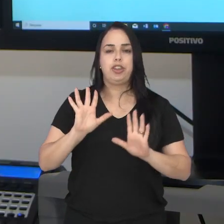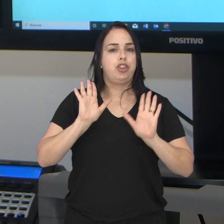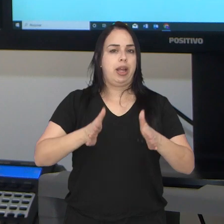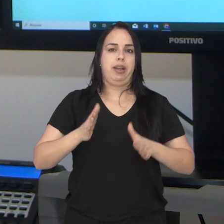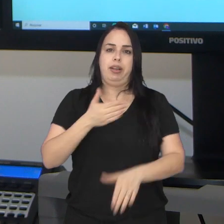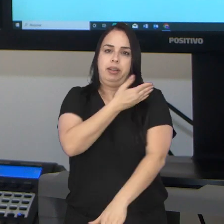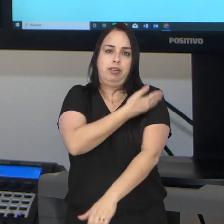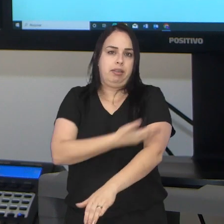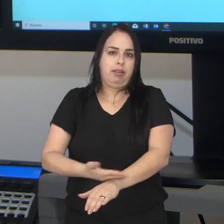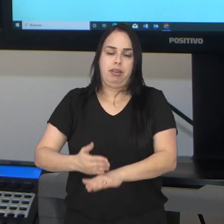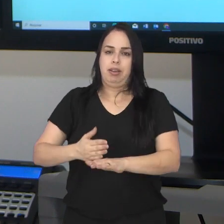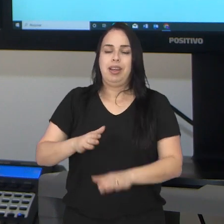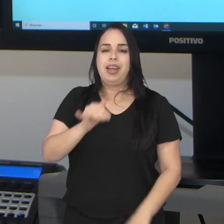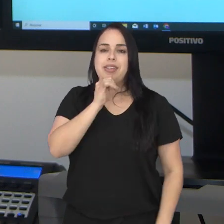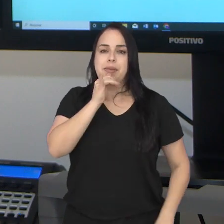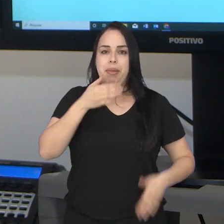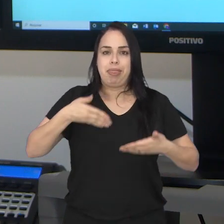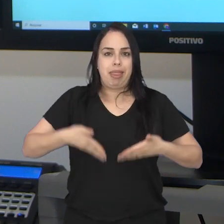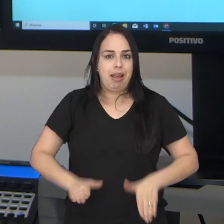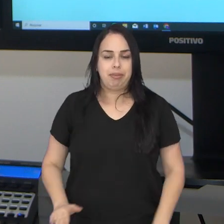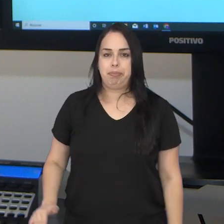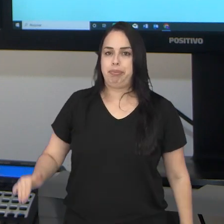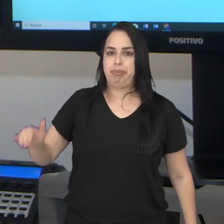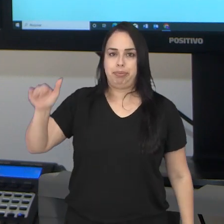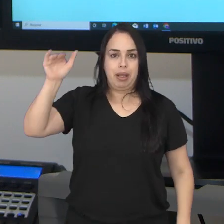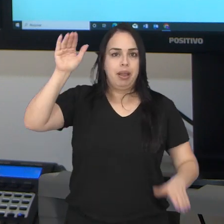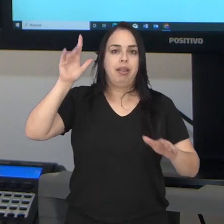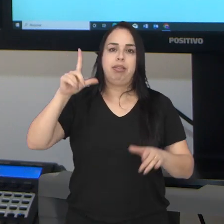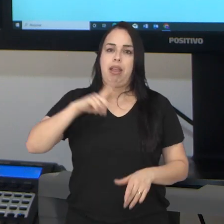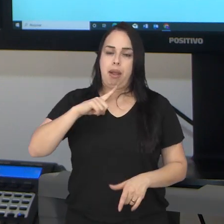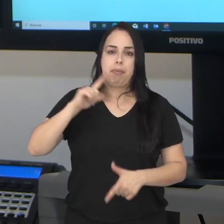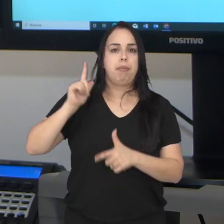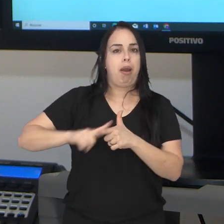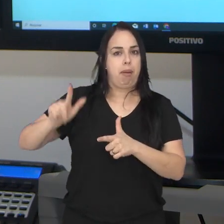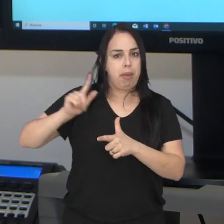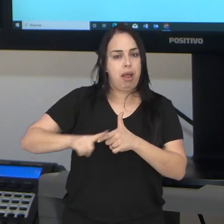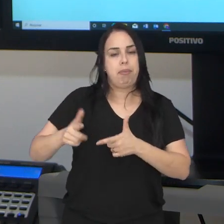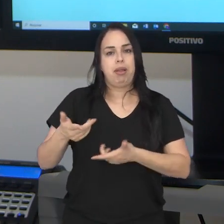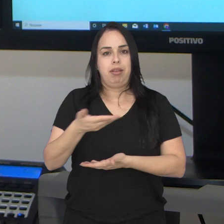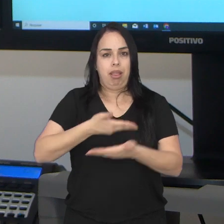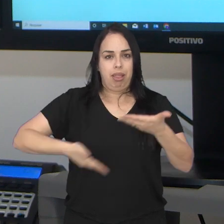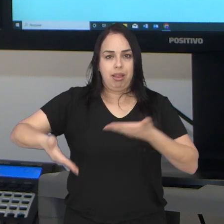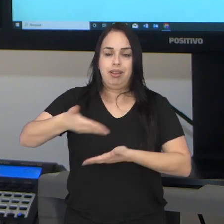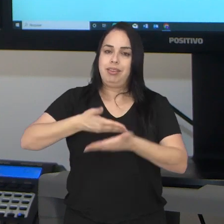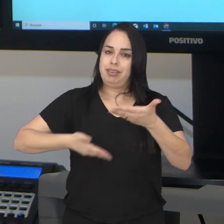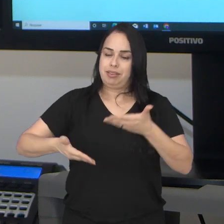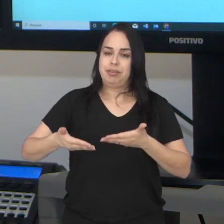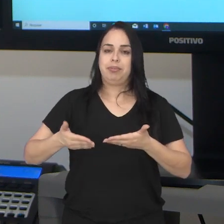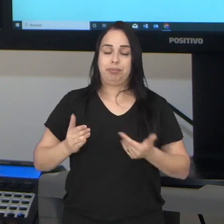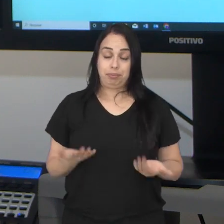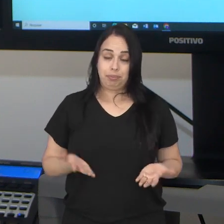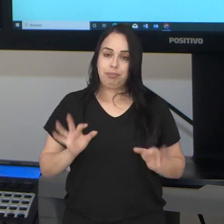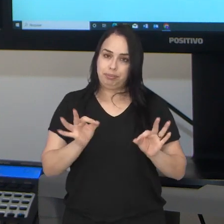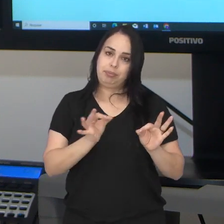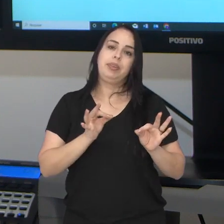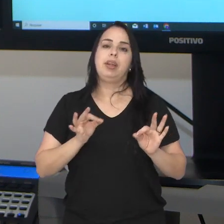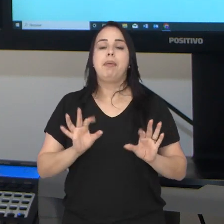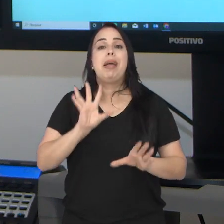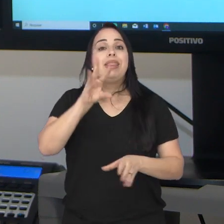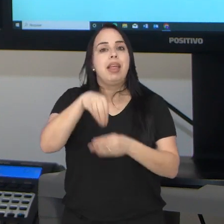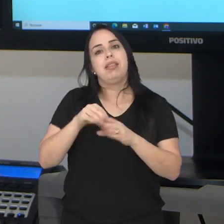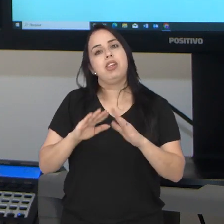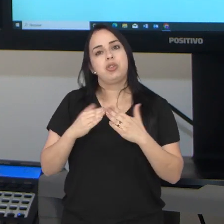desde que você nasce até quando você morre você passa por conflitos de relacionamento com as pessoas se convivem com você né